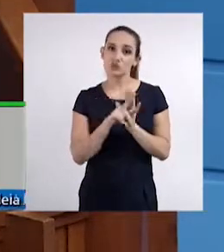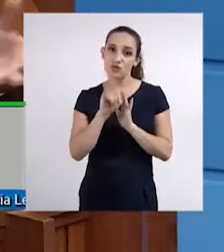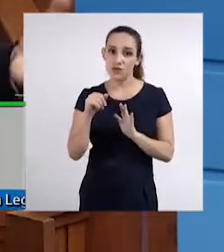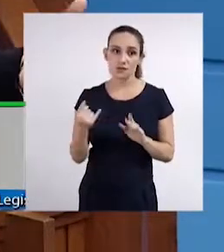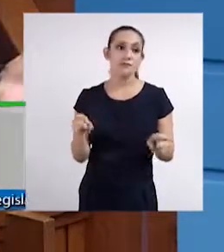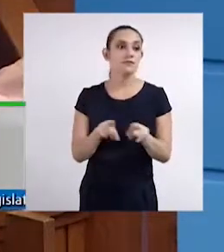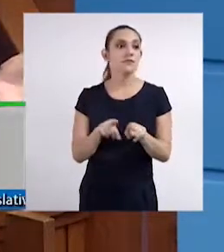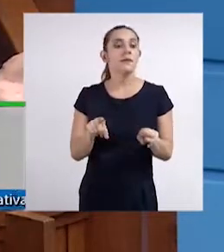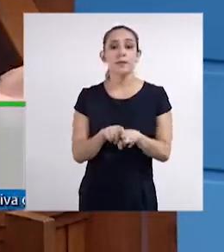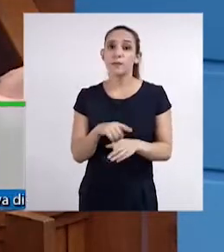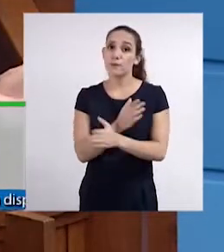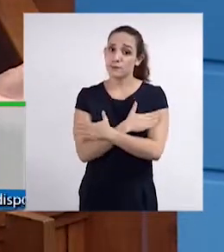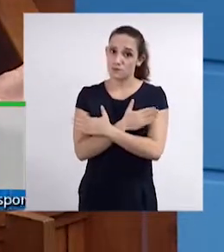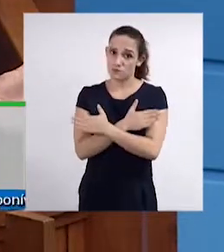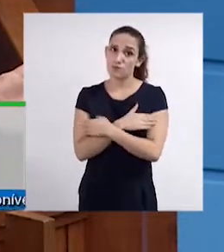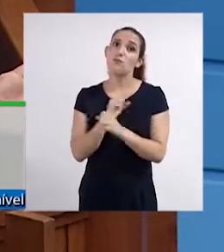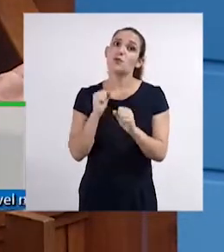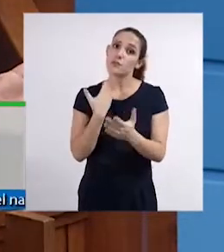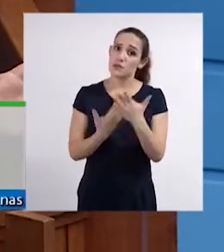o desemprego.